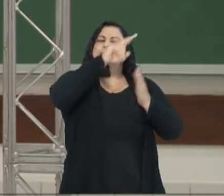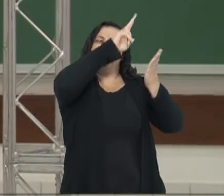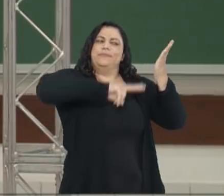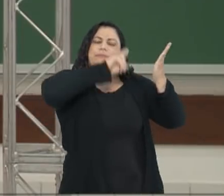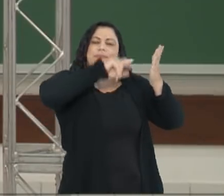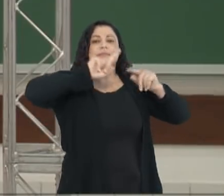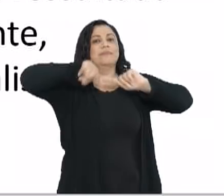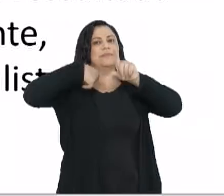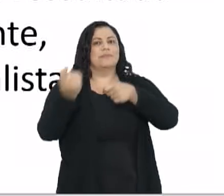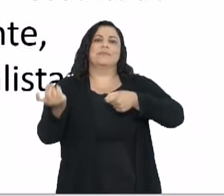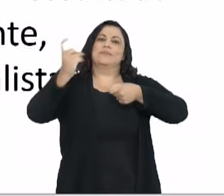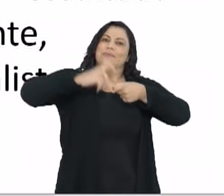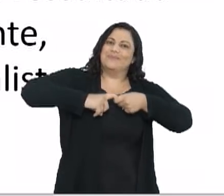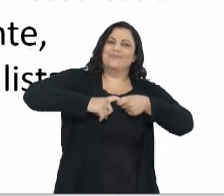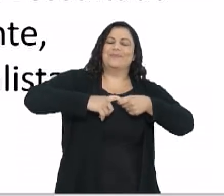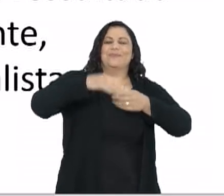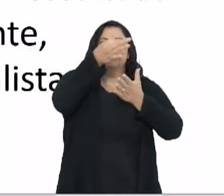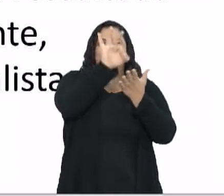com a correção.